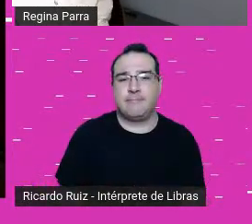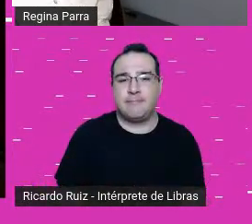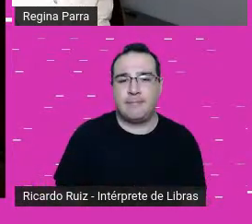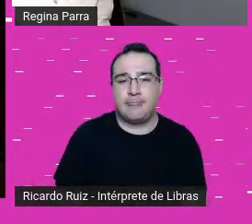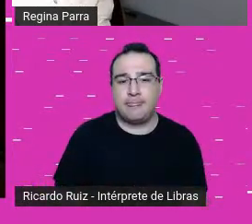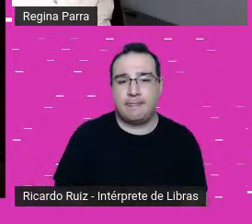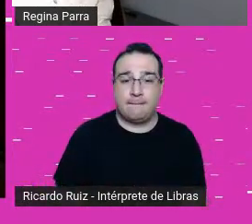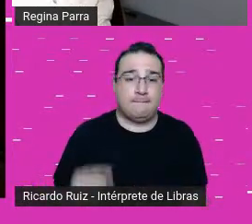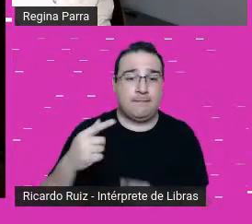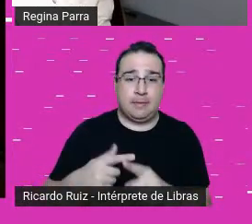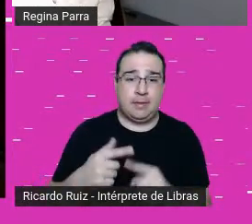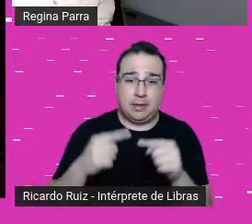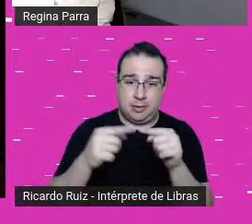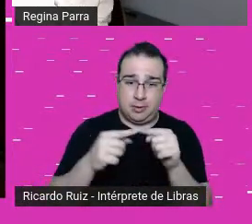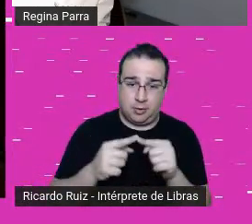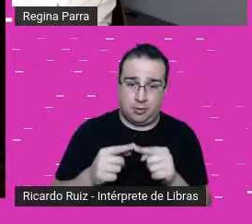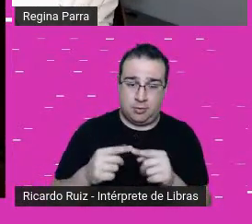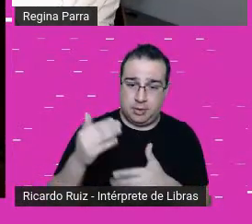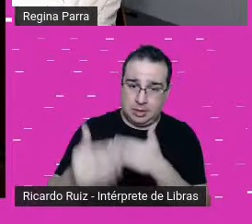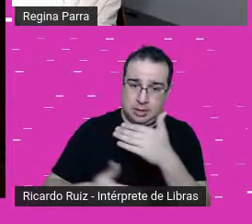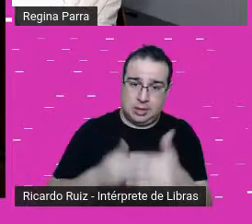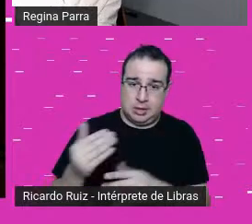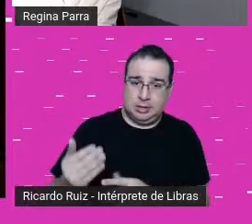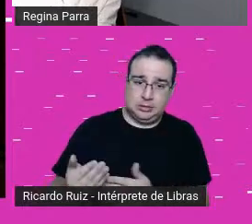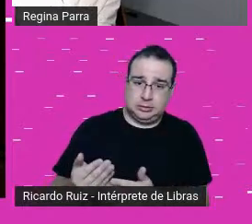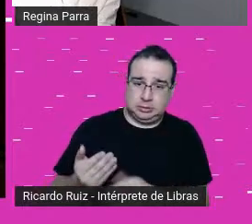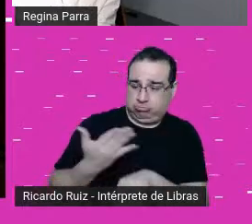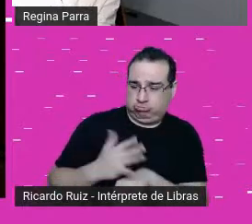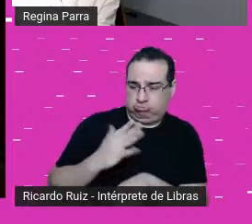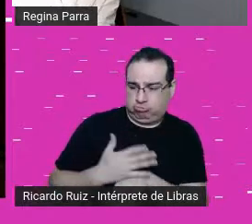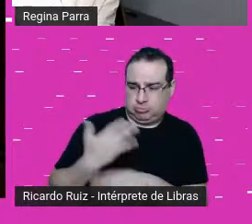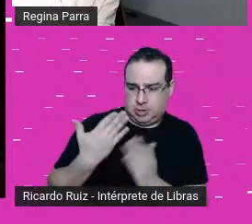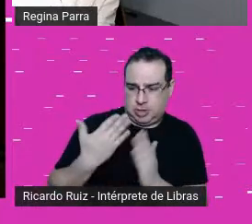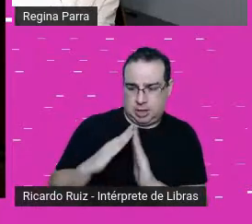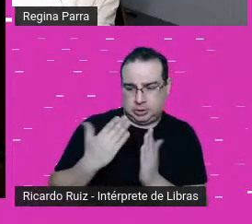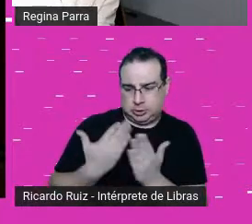porque venho dessa escola e